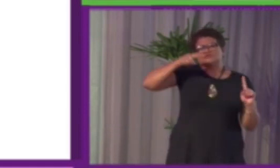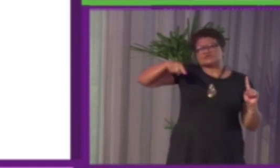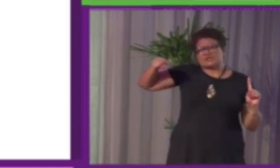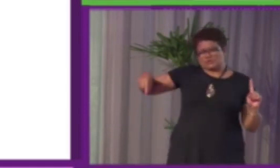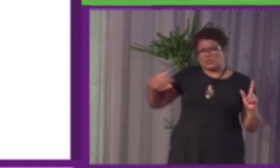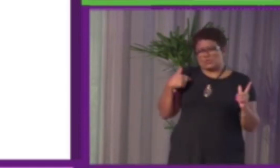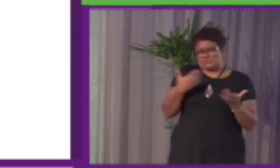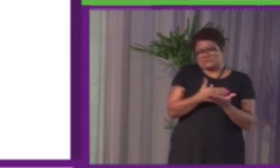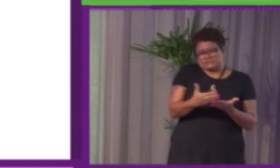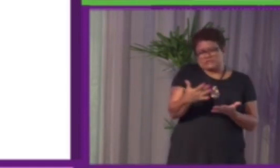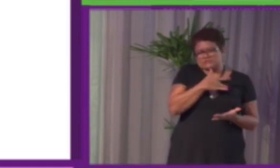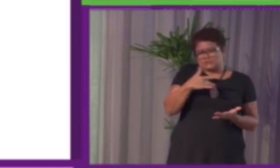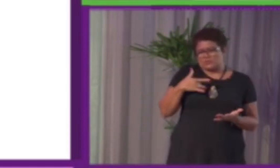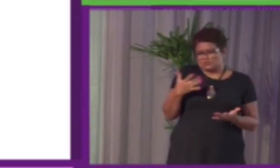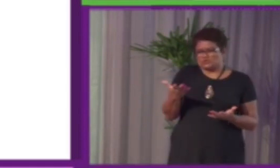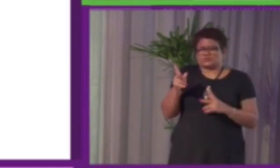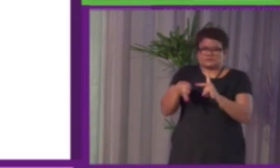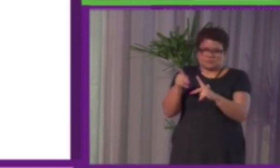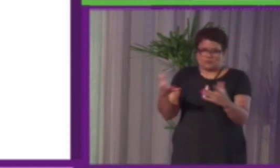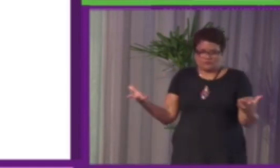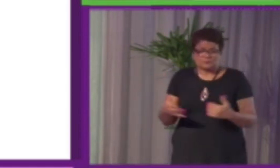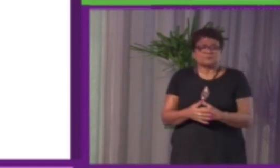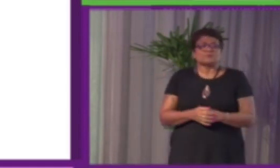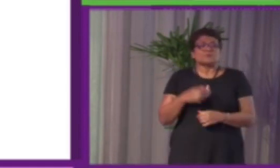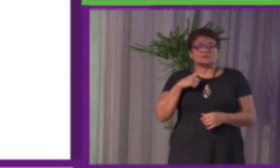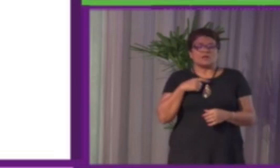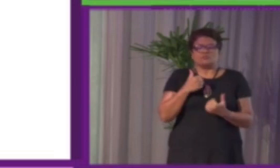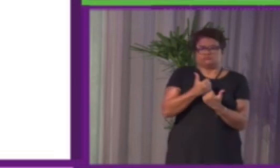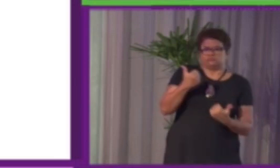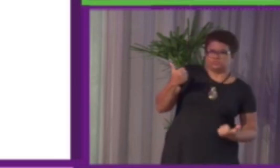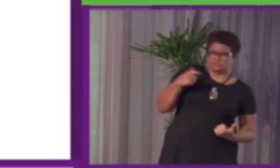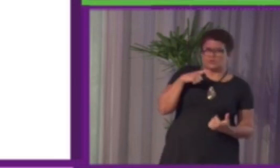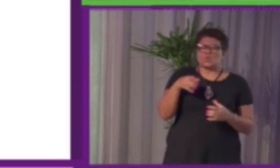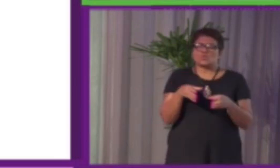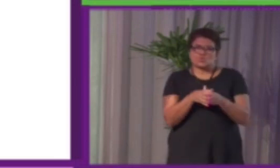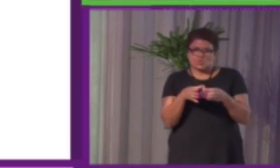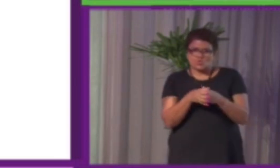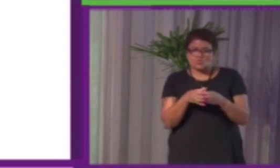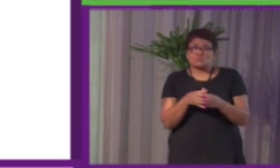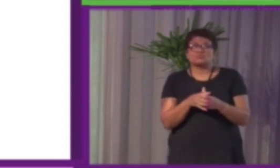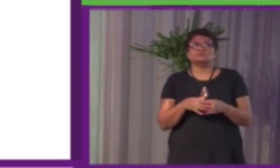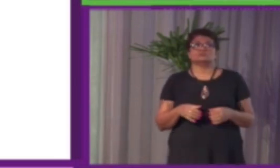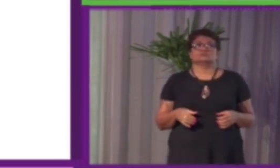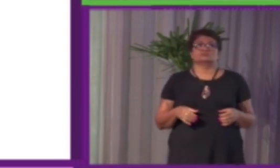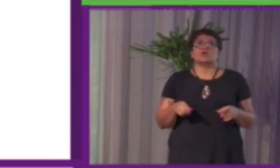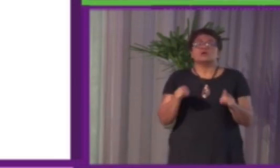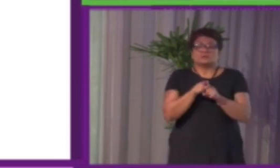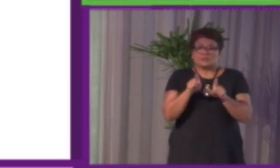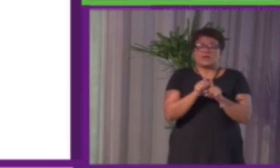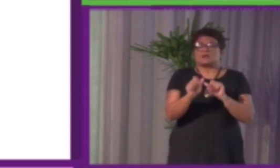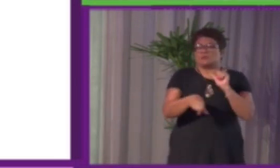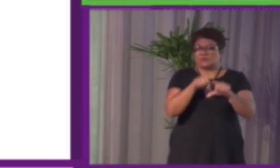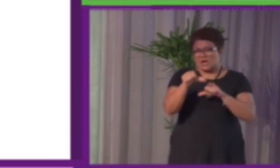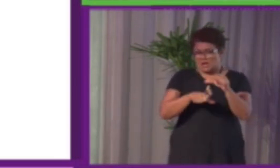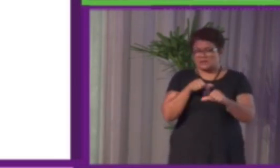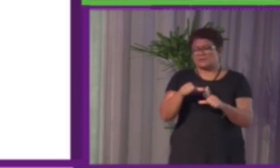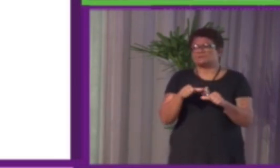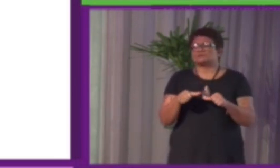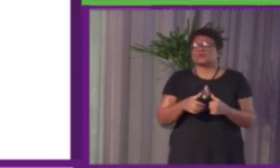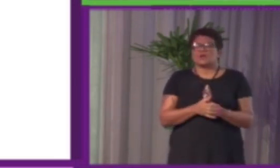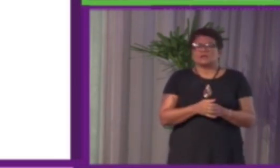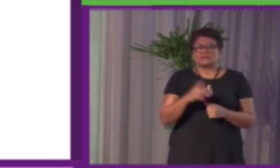iniciais dessa população. Então, ele parte com vários subgrupos, ele também altera os parâmetros do modelo